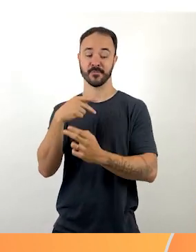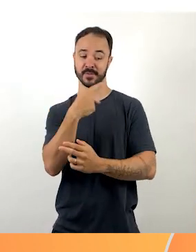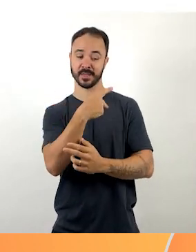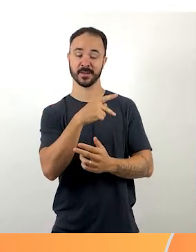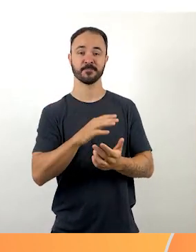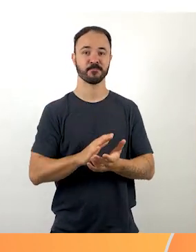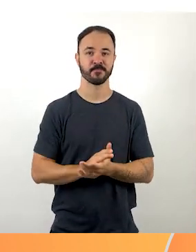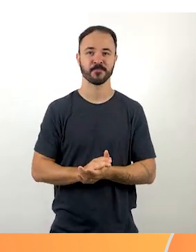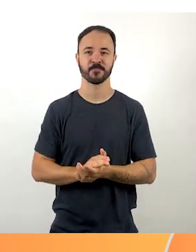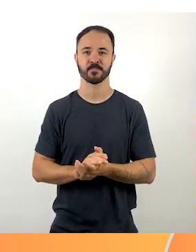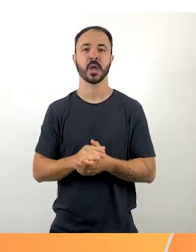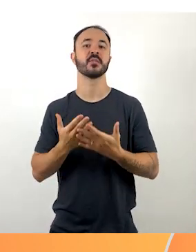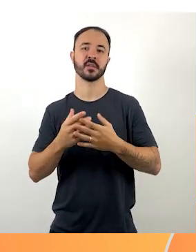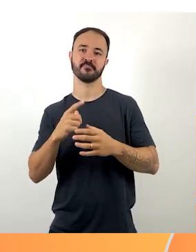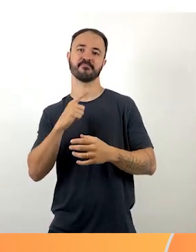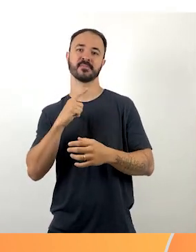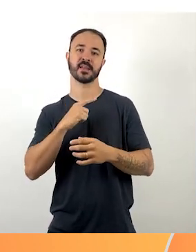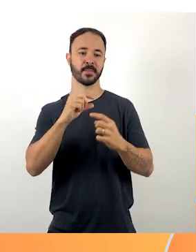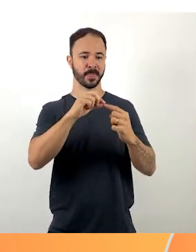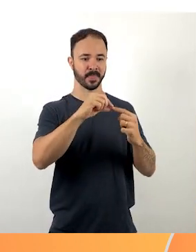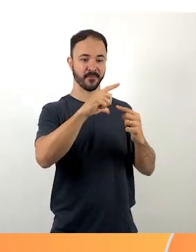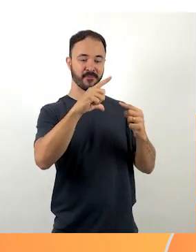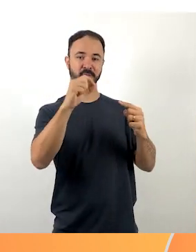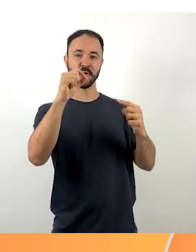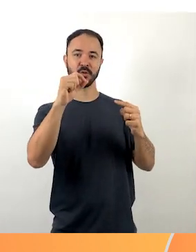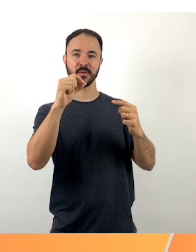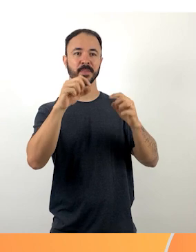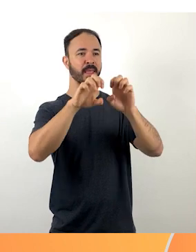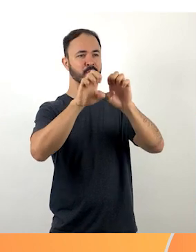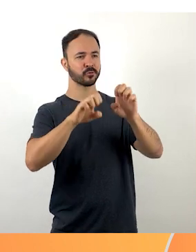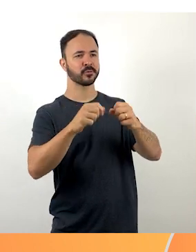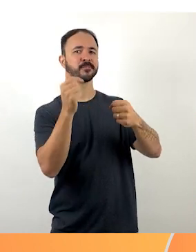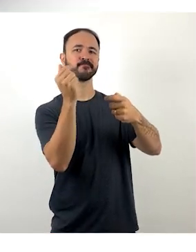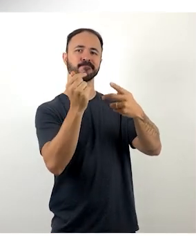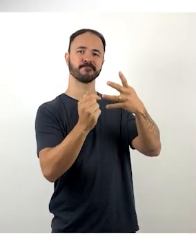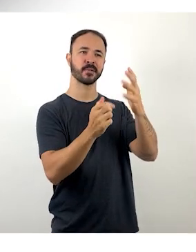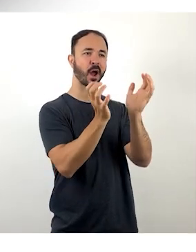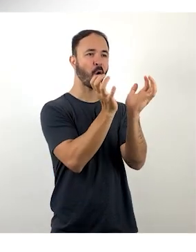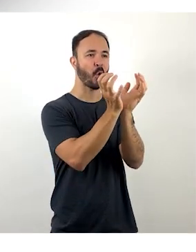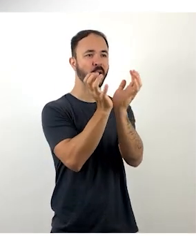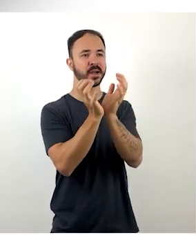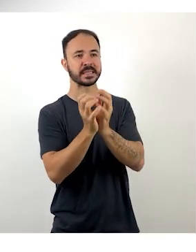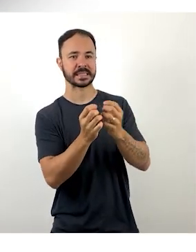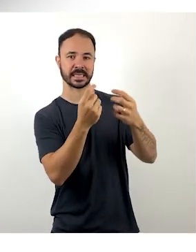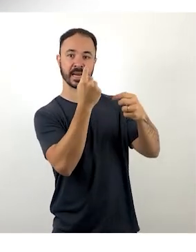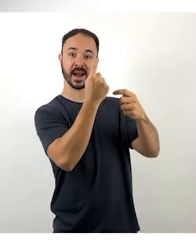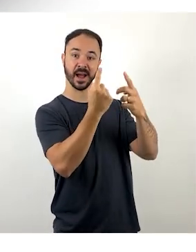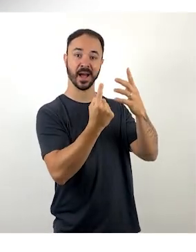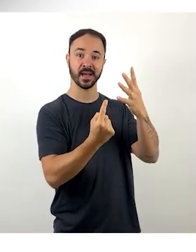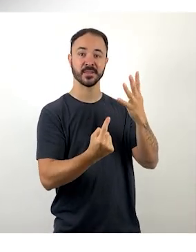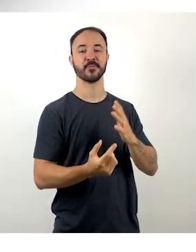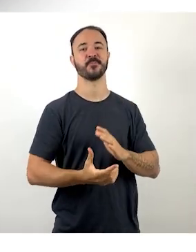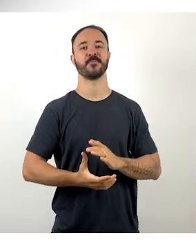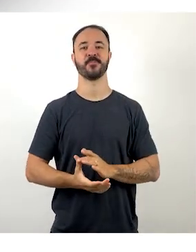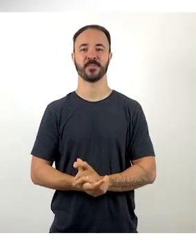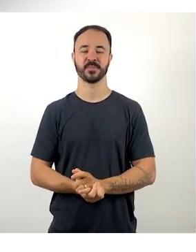temos toda a divisão da estrutura da folha. O mesófilo, estrutura intermediária, com o parênquima,